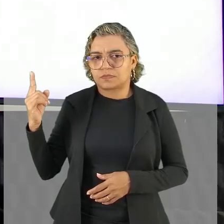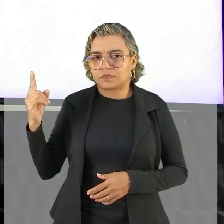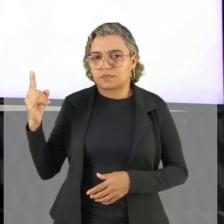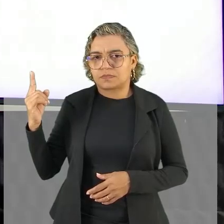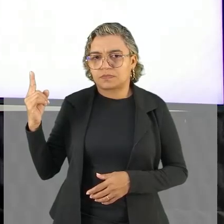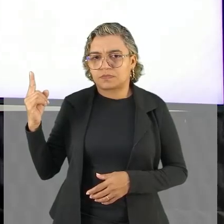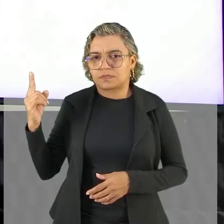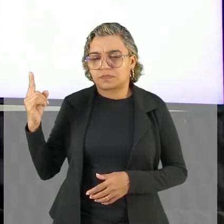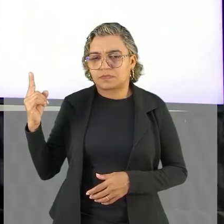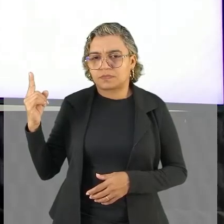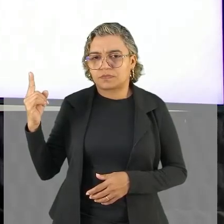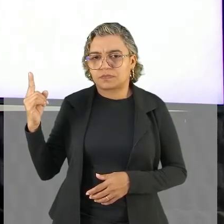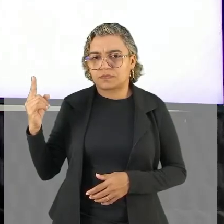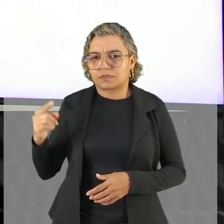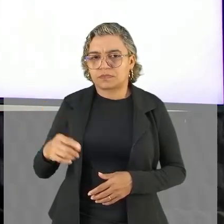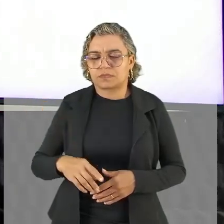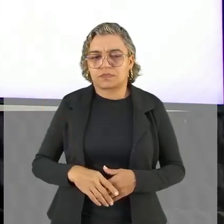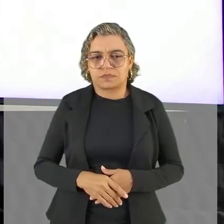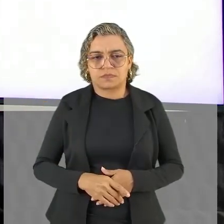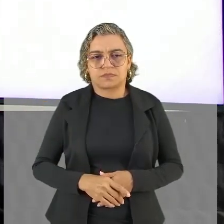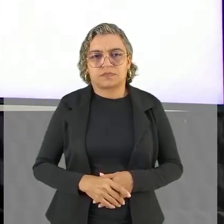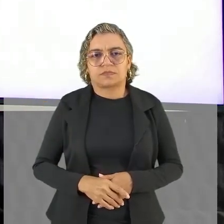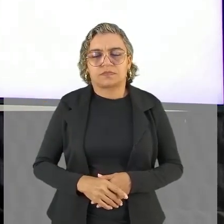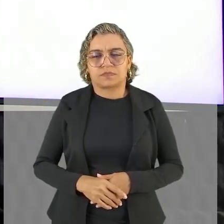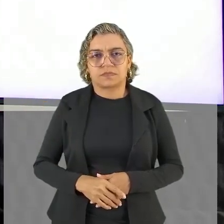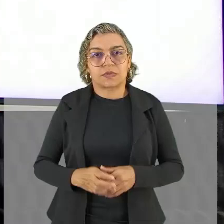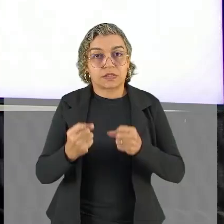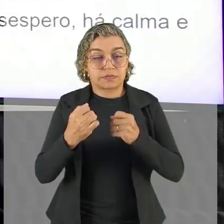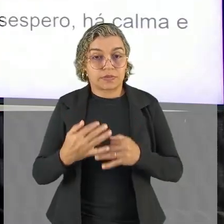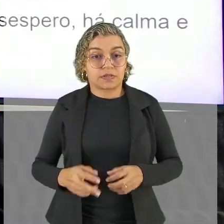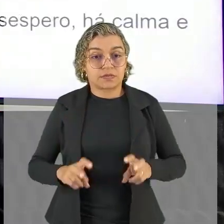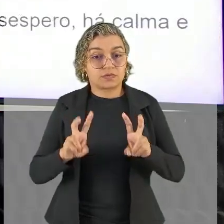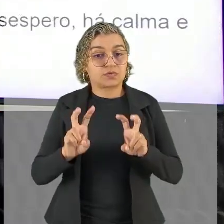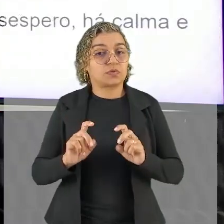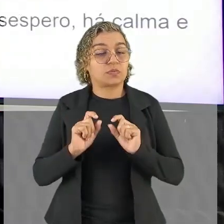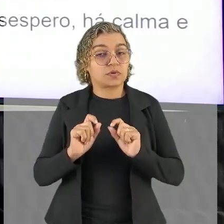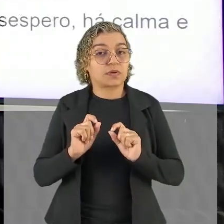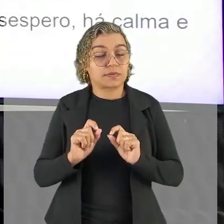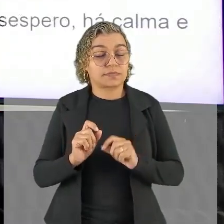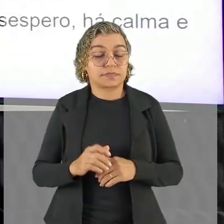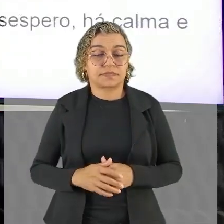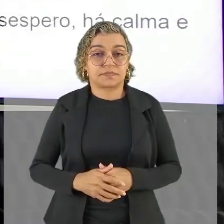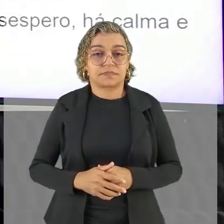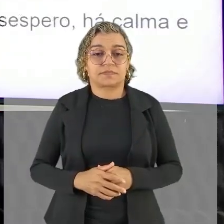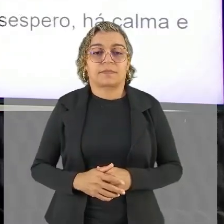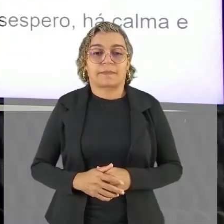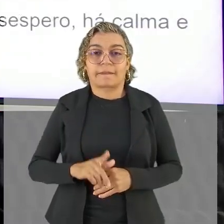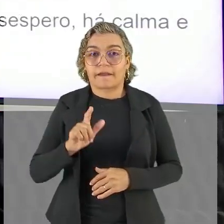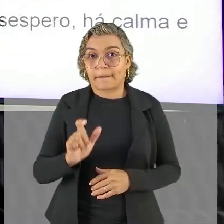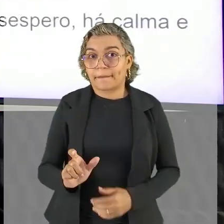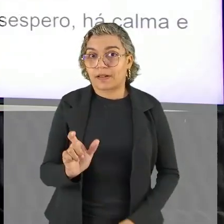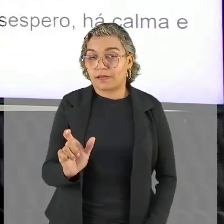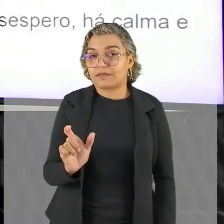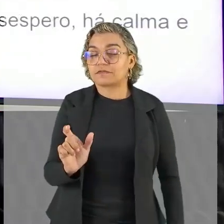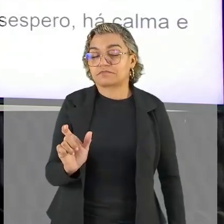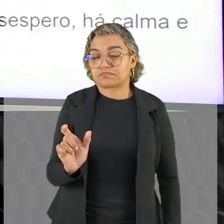Convive com teus poemas antes de escrevê-los. Aqui a gente está falando de quê? Eu vou voltar? De palavras, ó. Eu